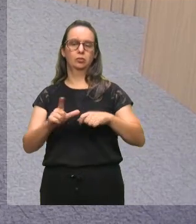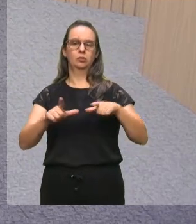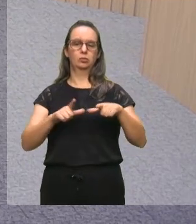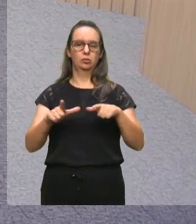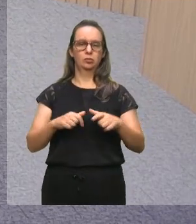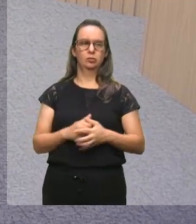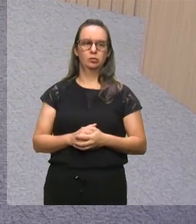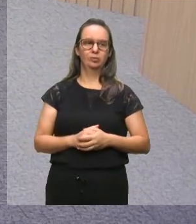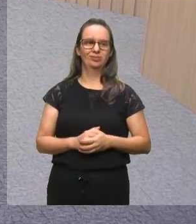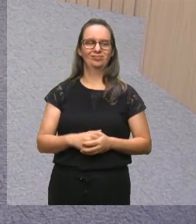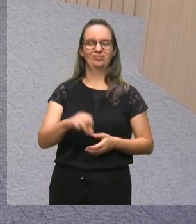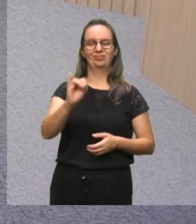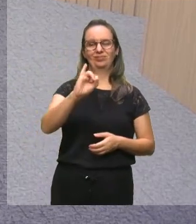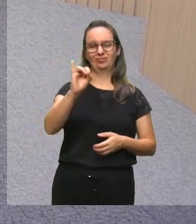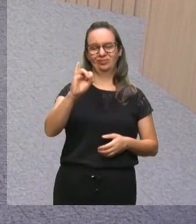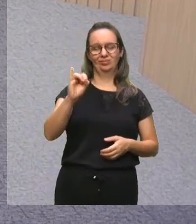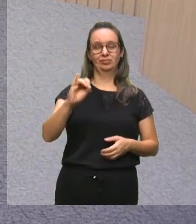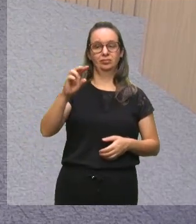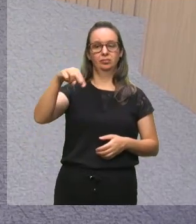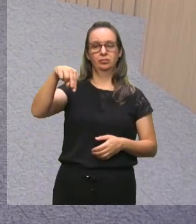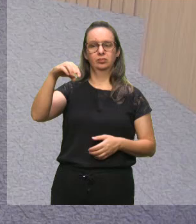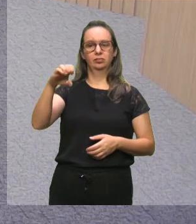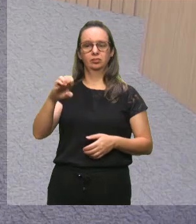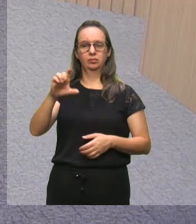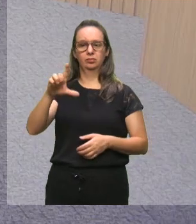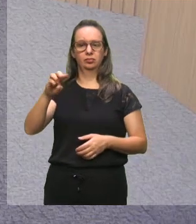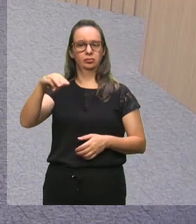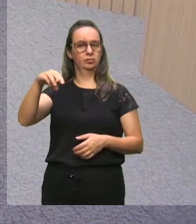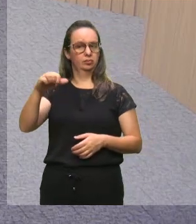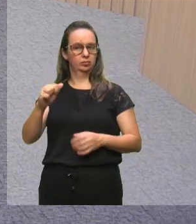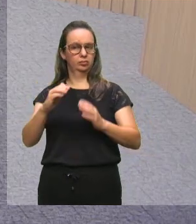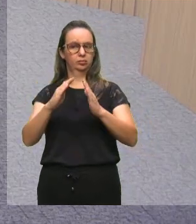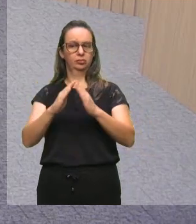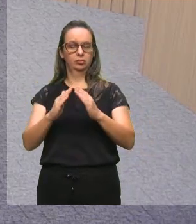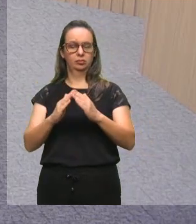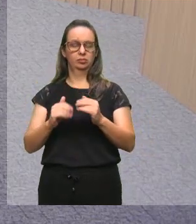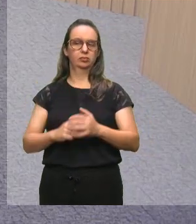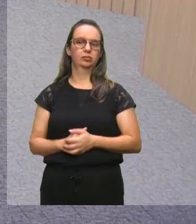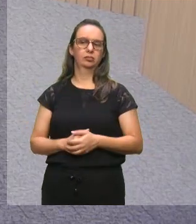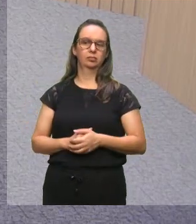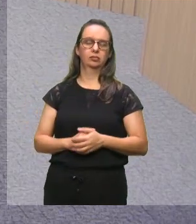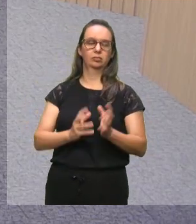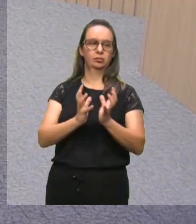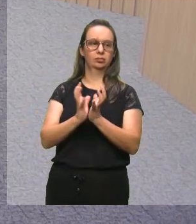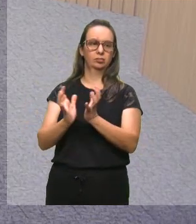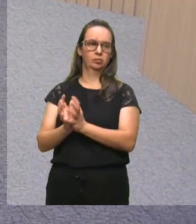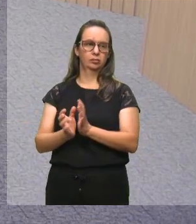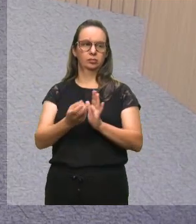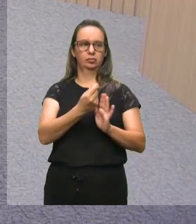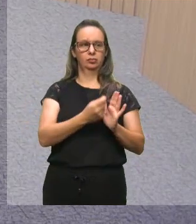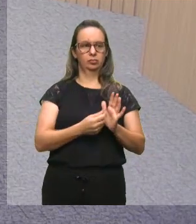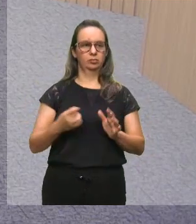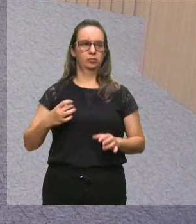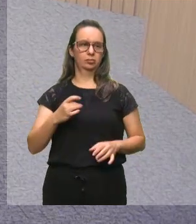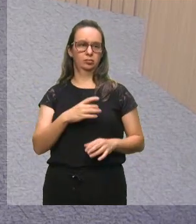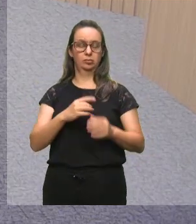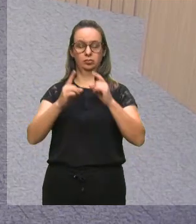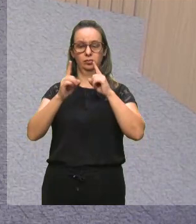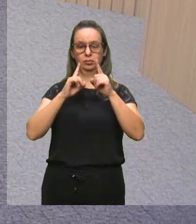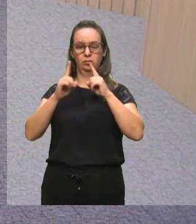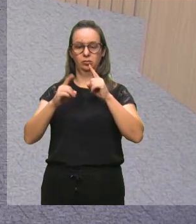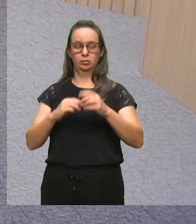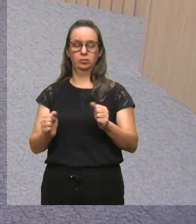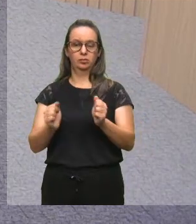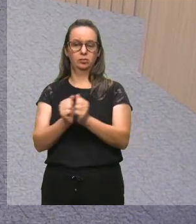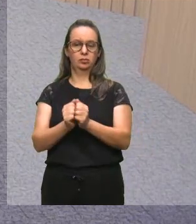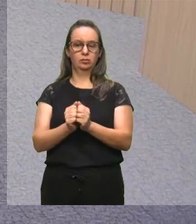a Nelma aqui da Casa dos Conselhos. Então, eu queria entender por que o orçamento da saúde é discutido no Conselho, junto com a sociedade civil, e